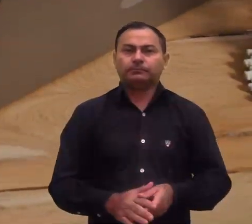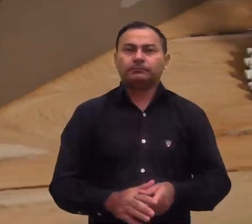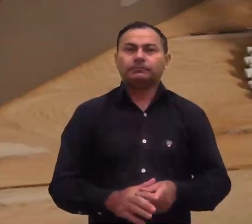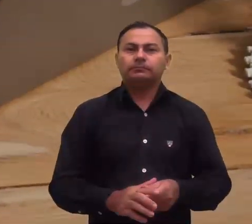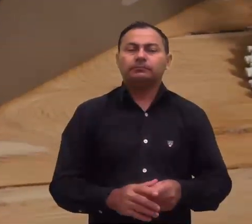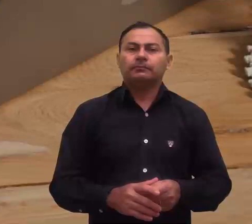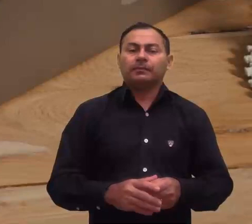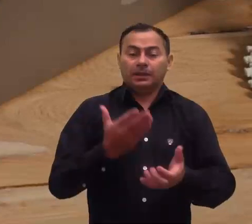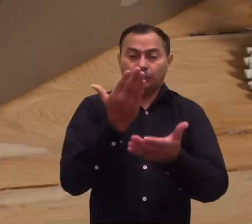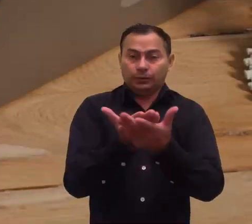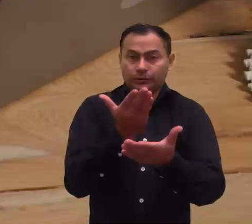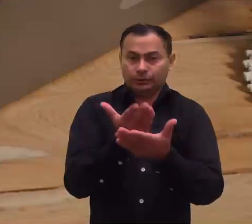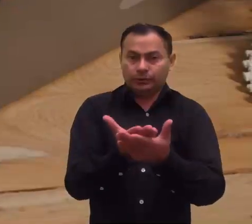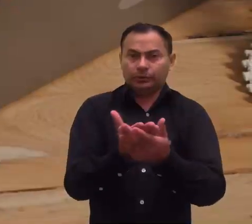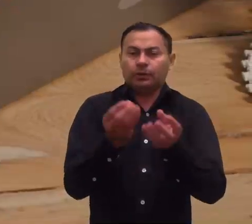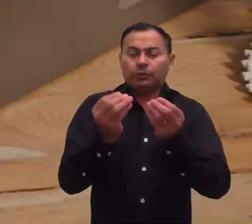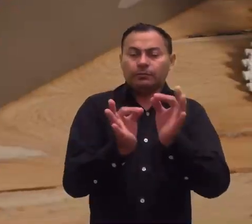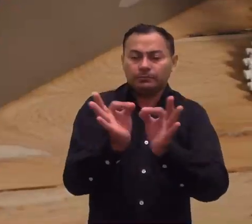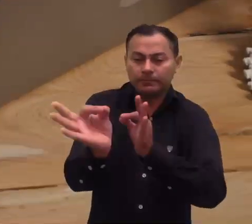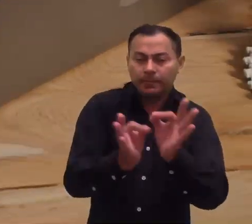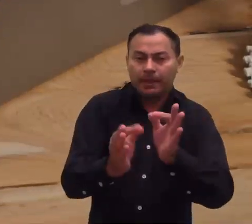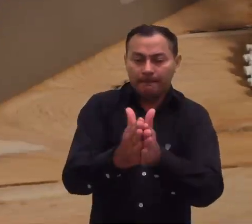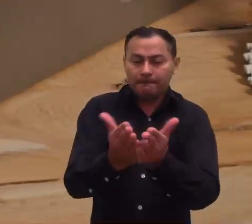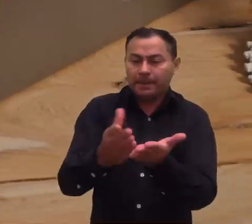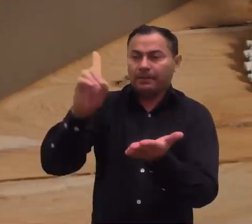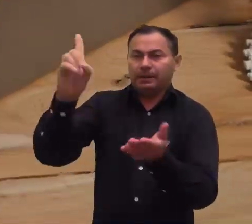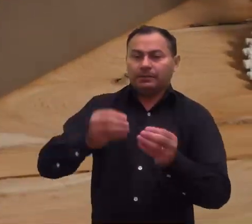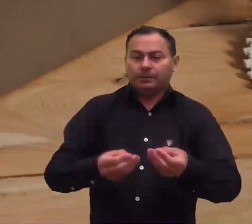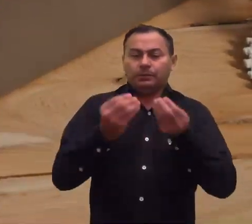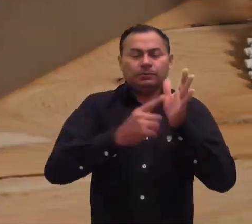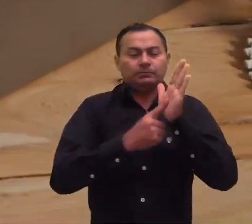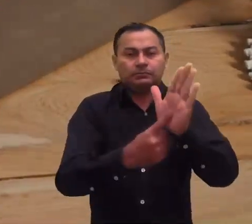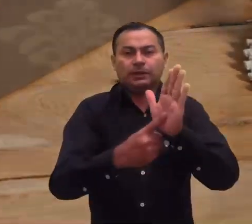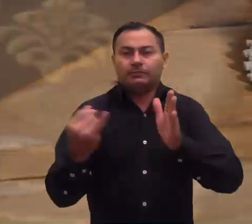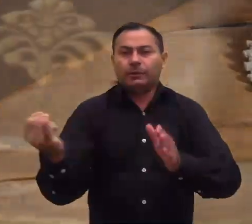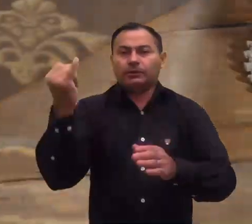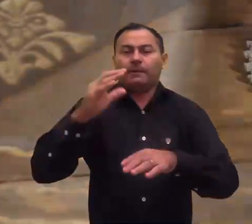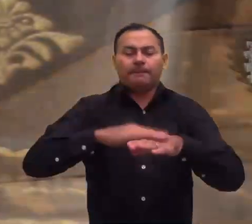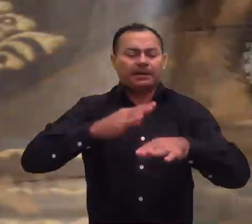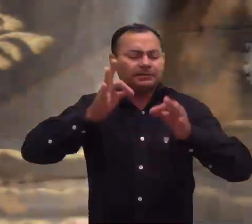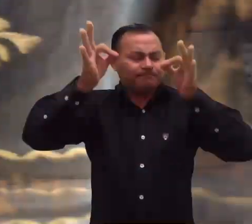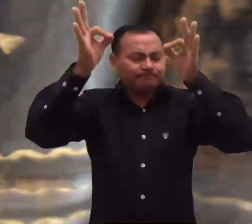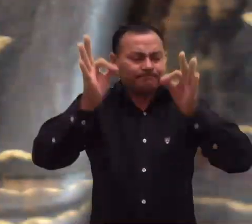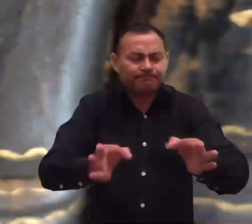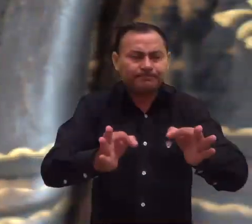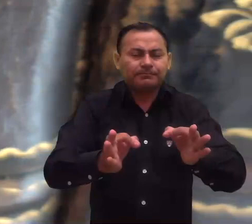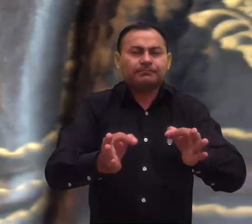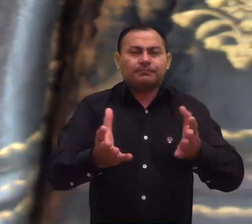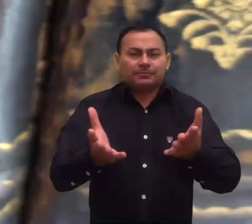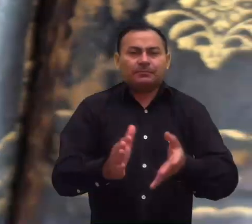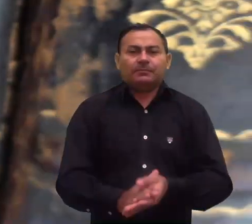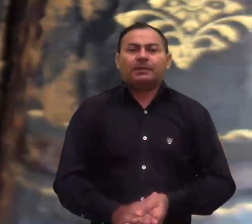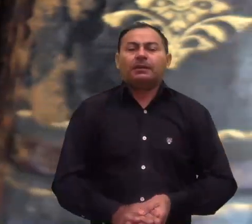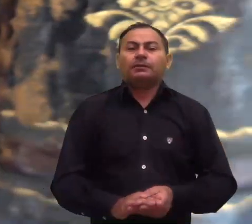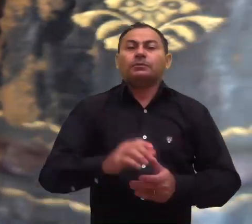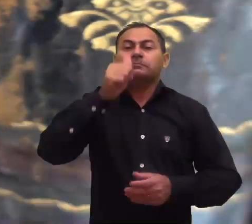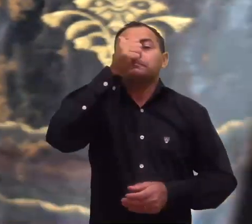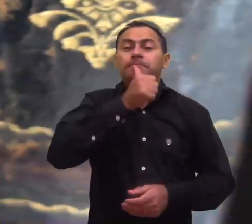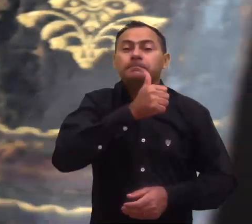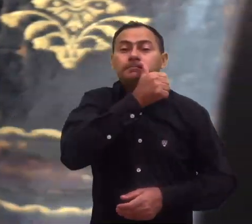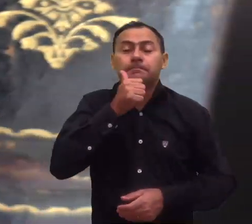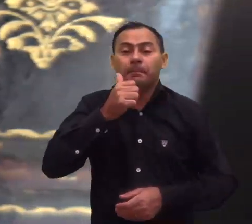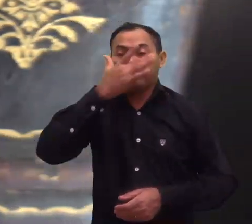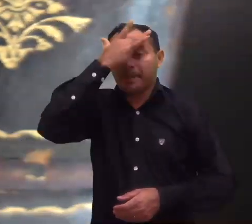compilada. Um estudo sobre como foi organizada a Bíblia nos deu uma dimensão mais apurada, vamos dizer